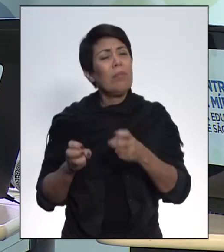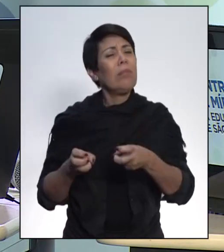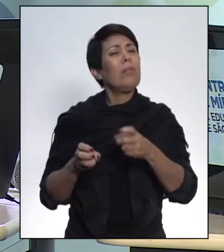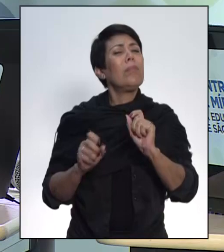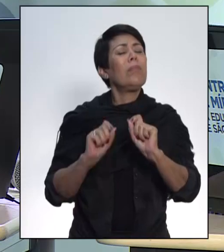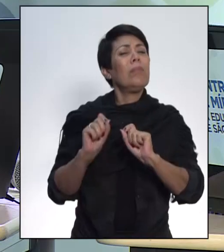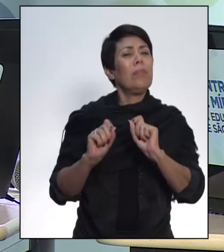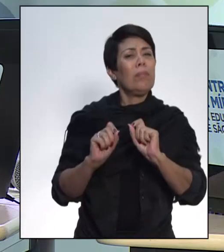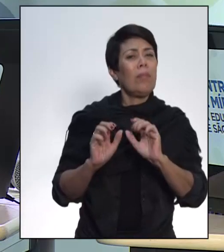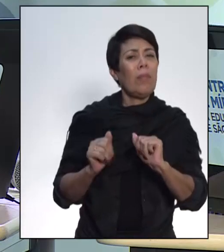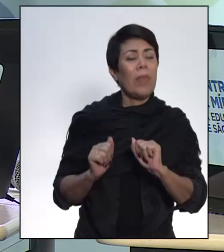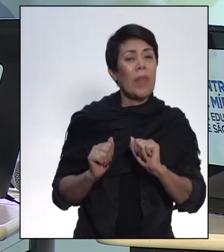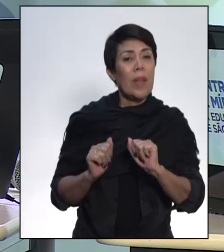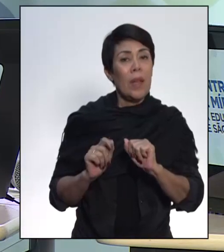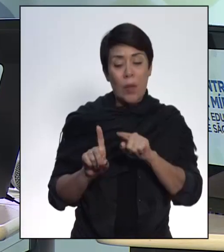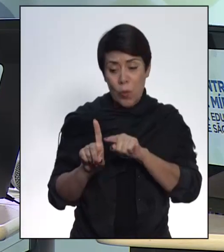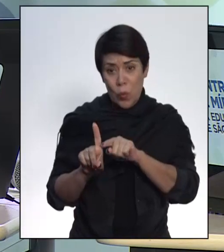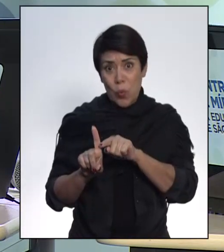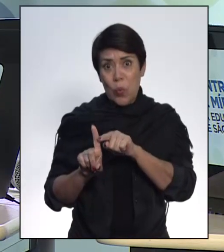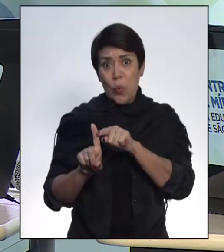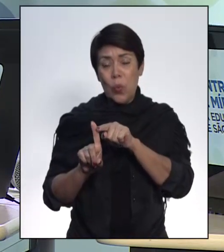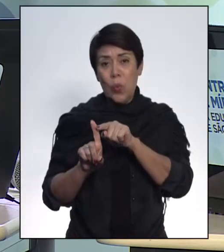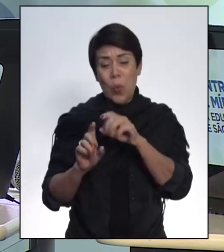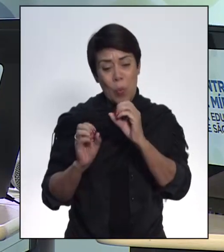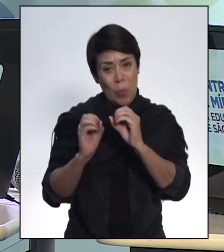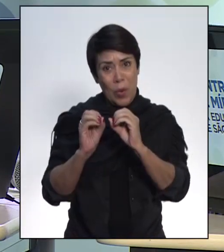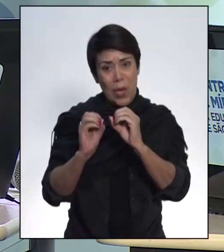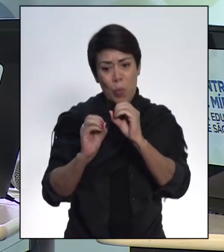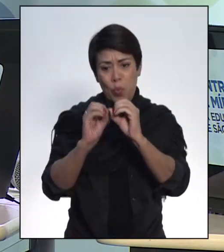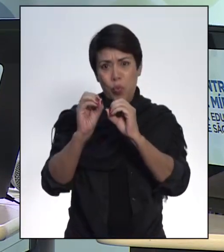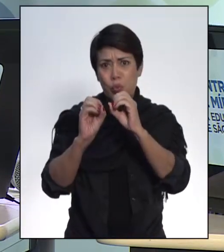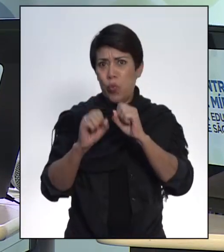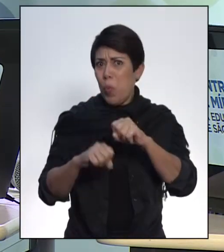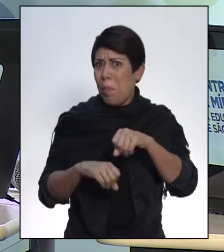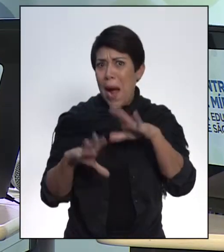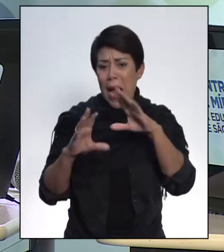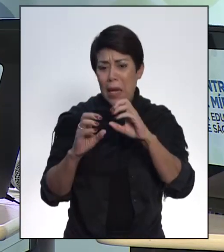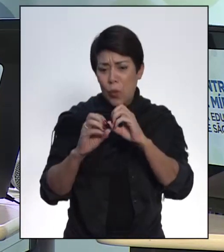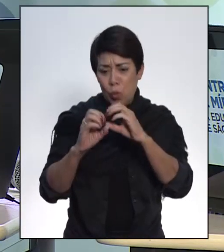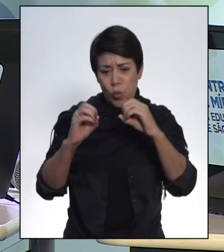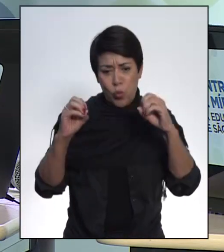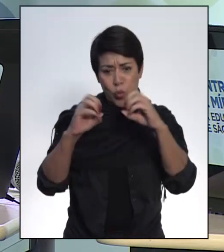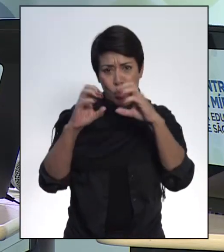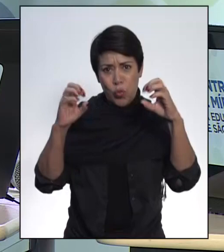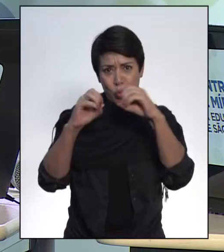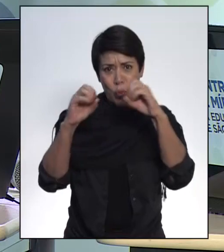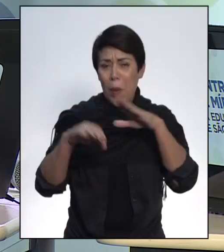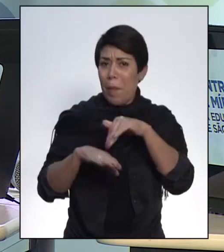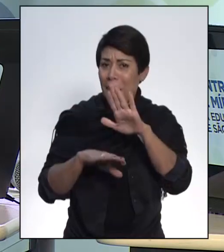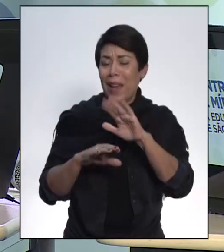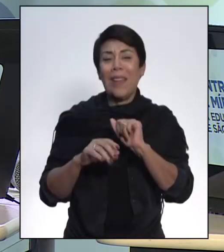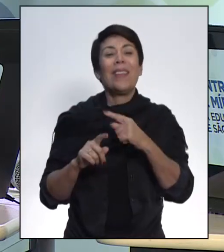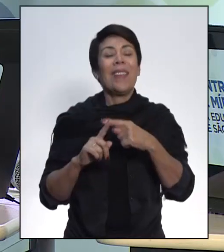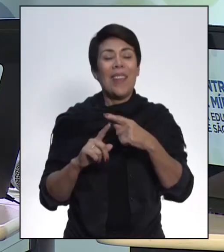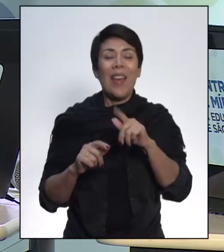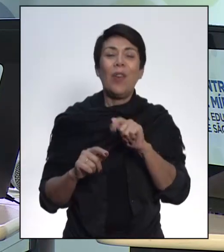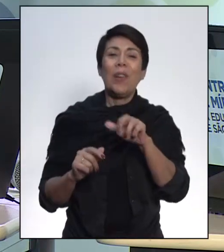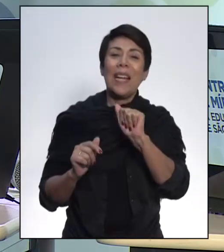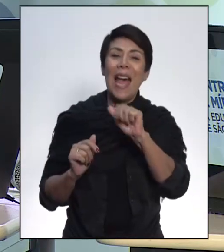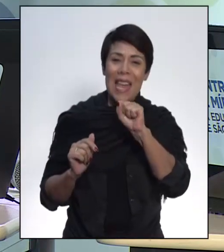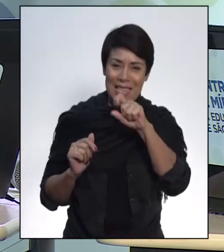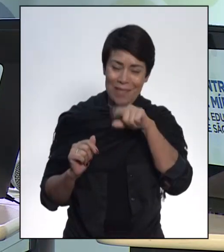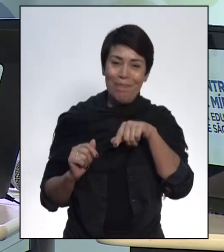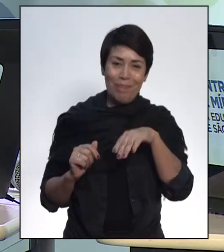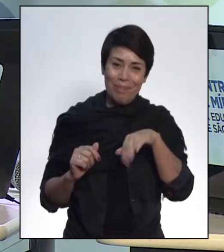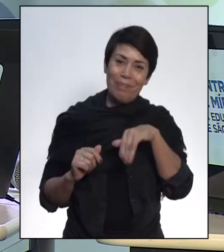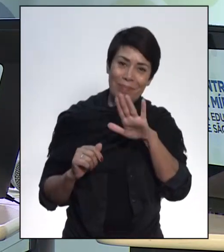o quê? Eu percebi que aumentou o número de bolhas. O que são essas bolhas? É a única substância gasosa que tem ali naquele equilíbrio